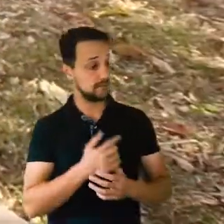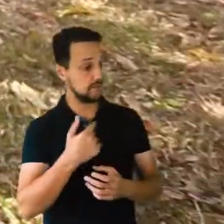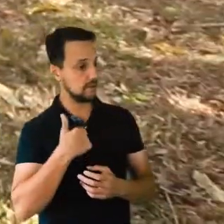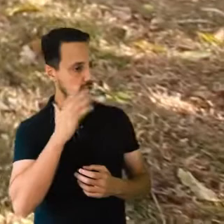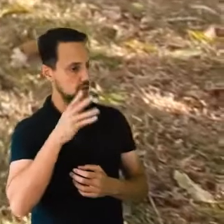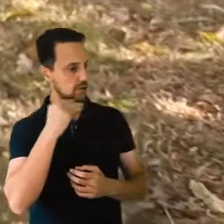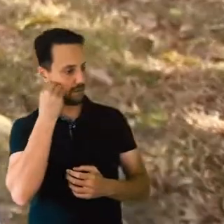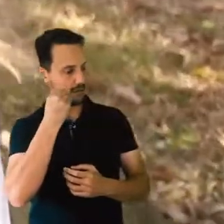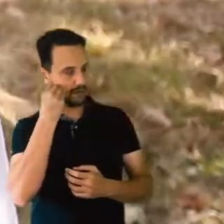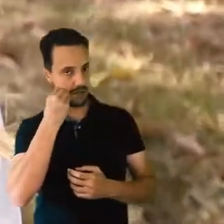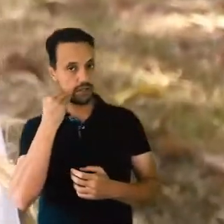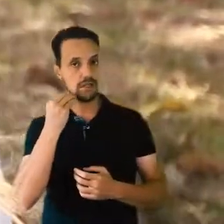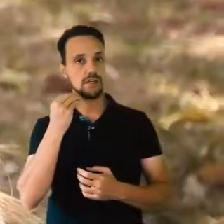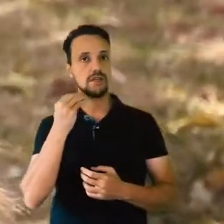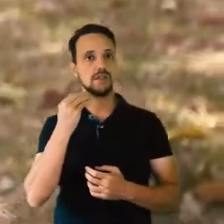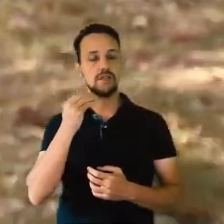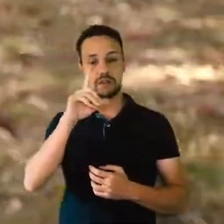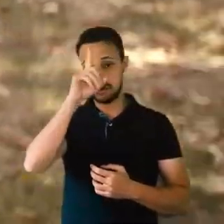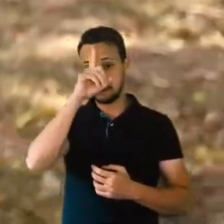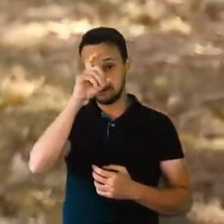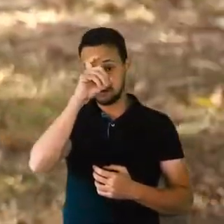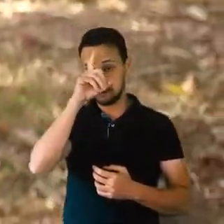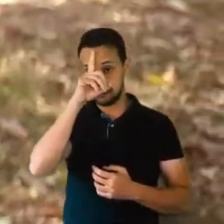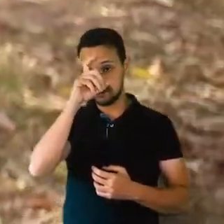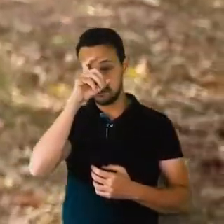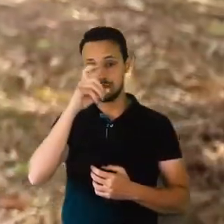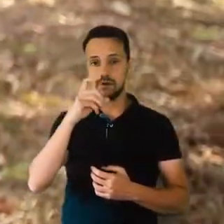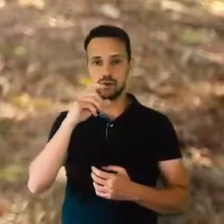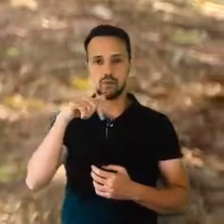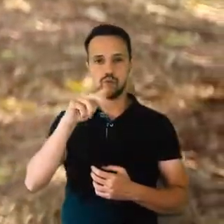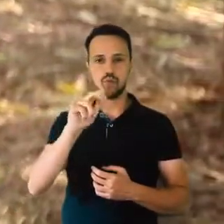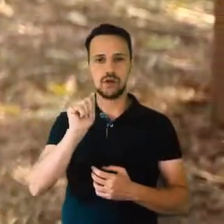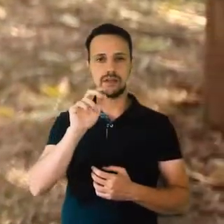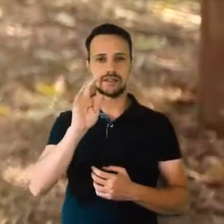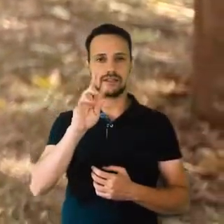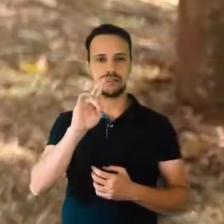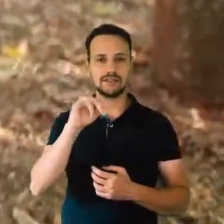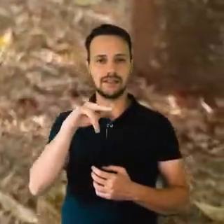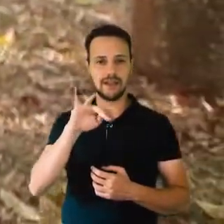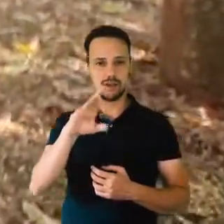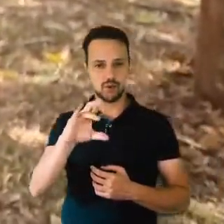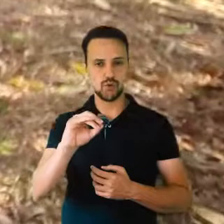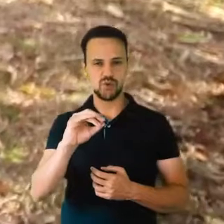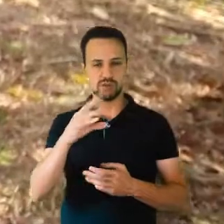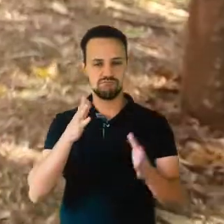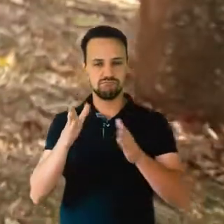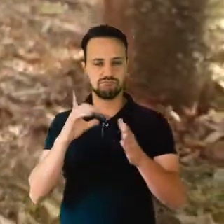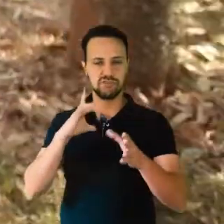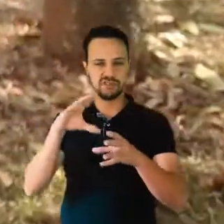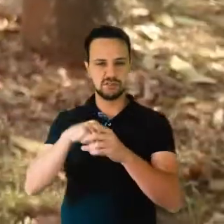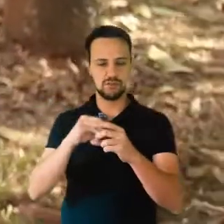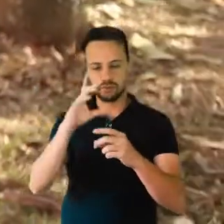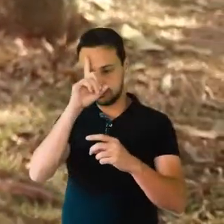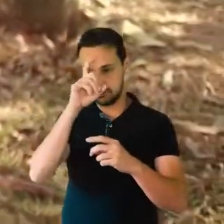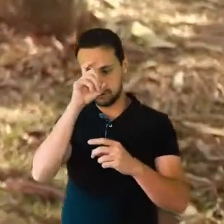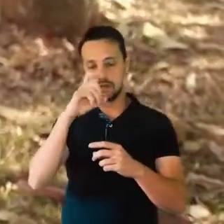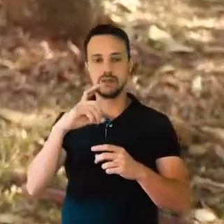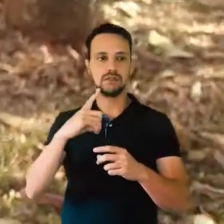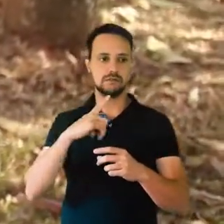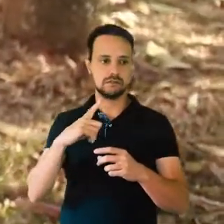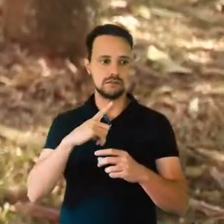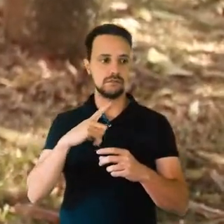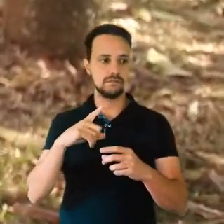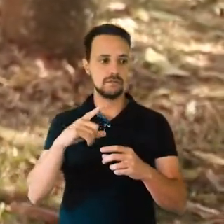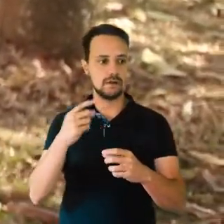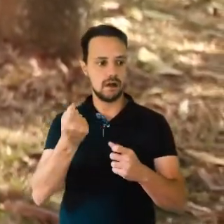tive alguma experiência em hospital de nível quaternário, com doenças muito graves. Já tive algum contato com pacientes parecidos com o